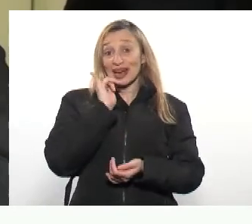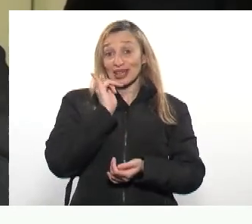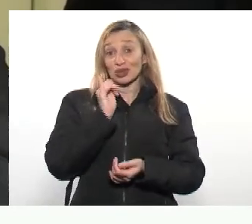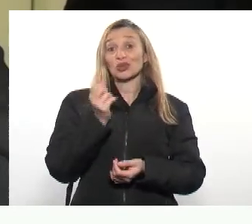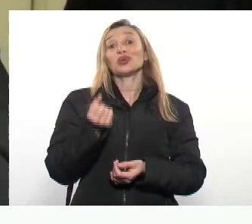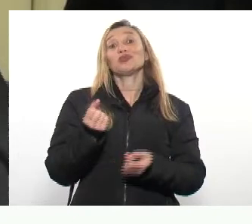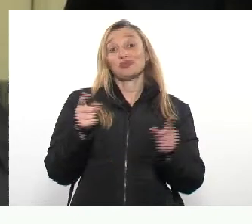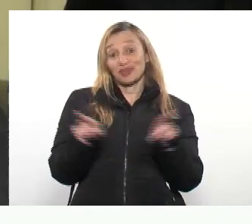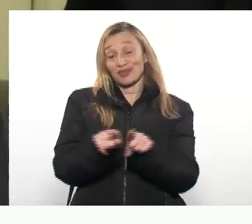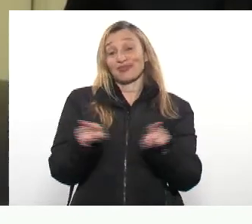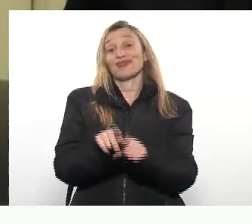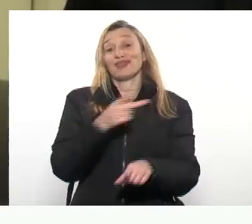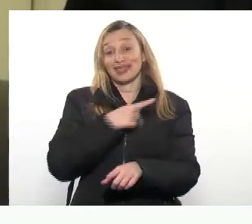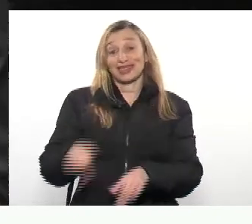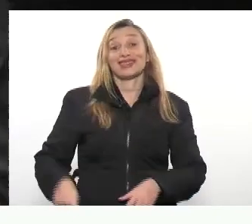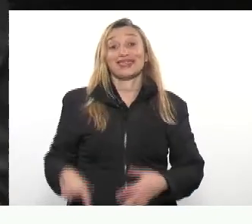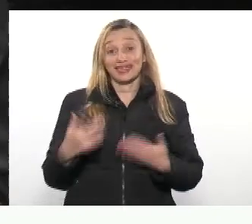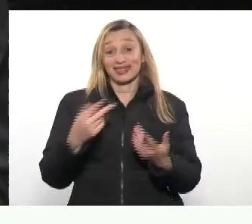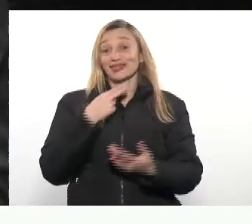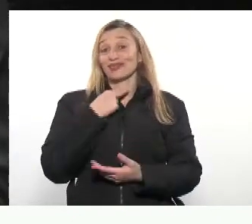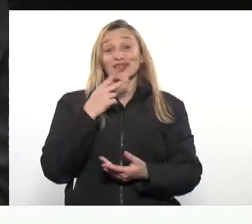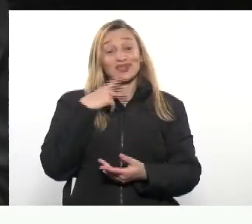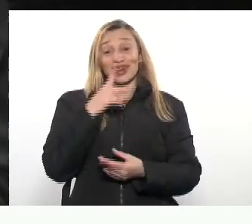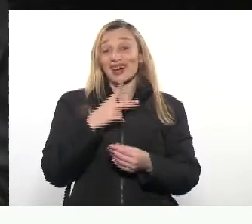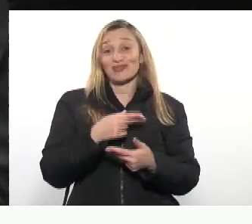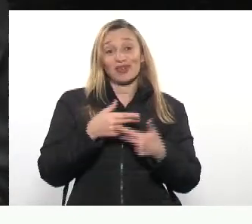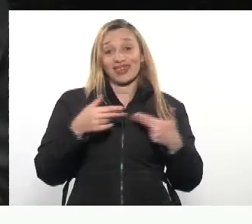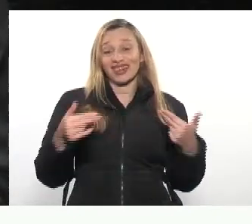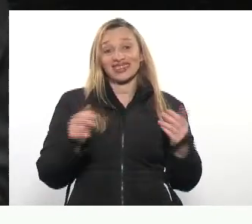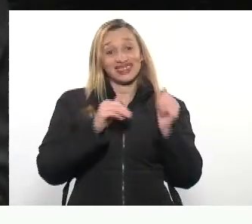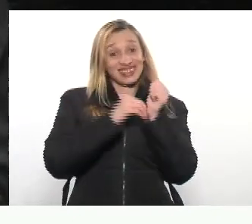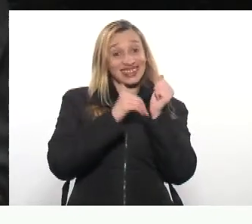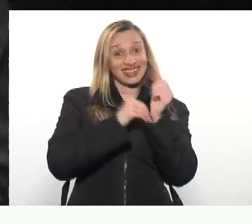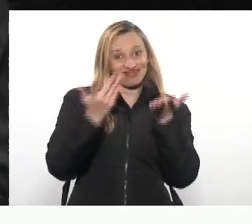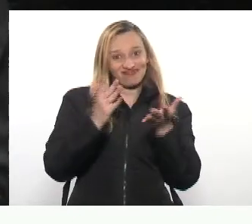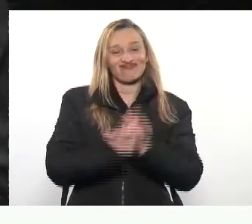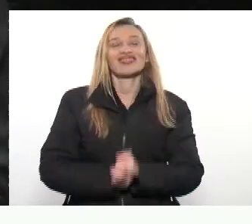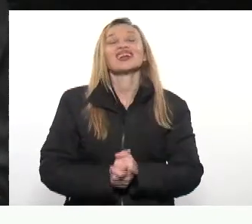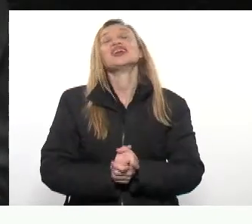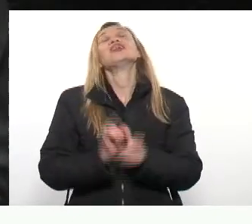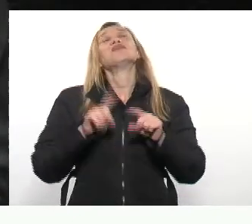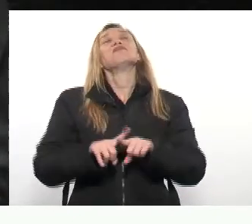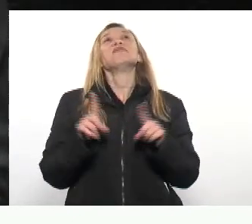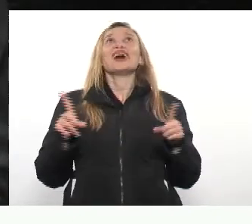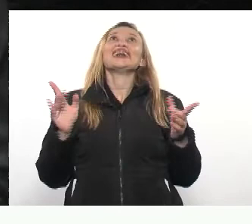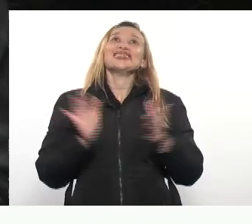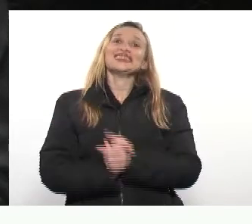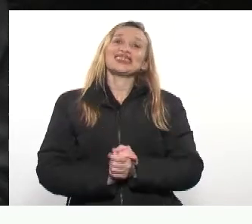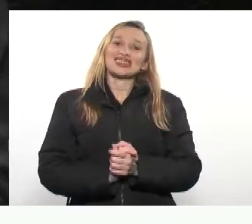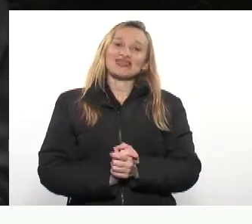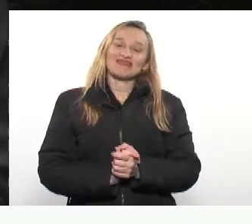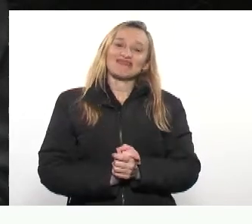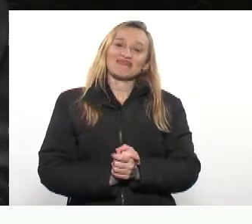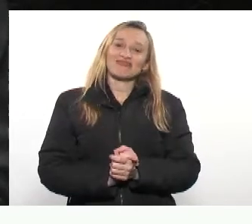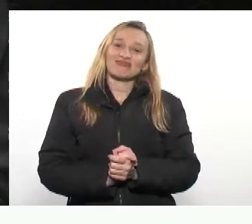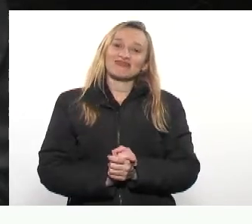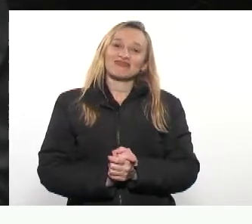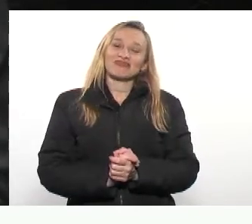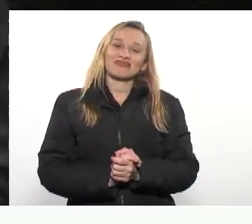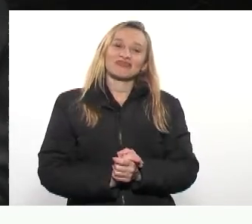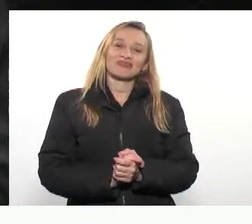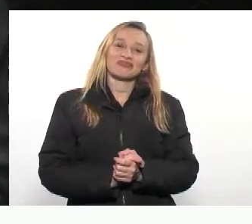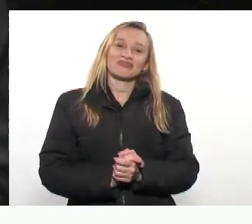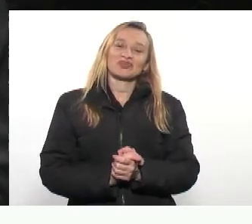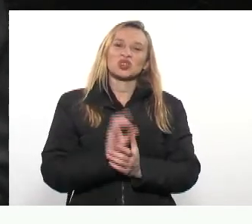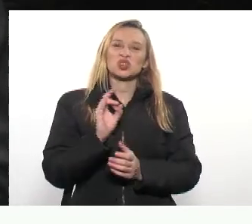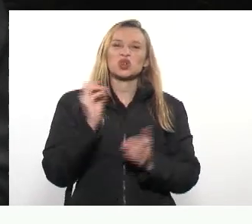pior ainda. Então está duplamente impedido. Mas só falar que o cadastro